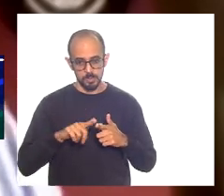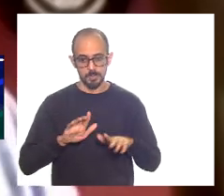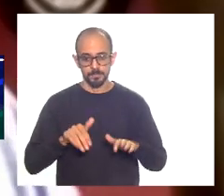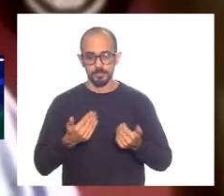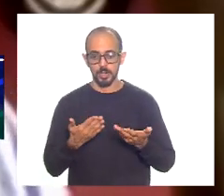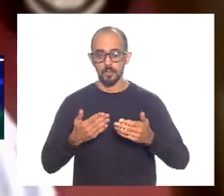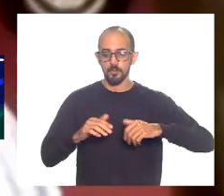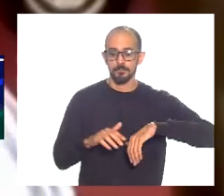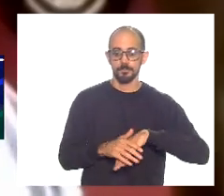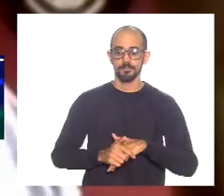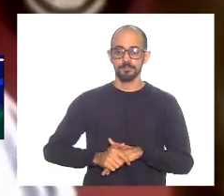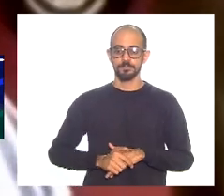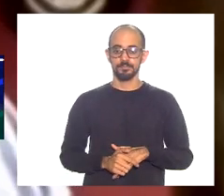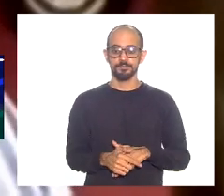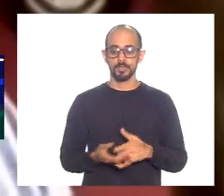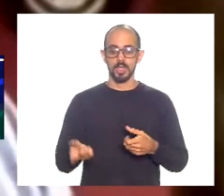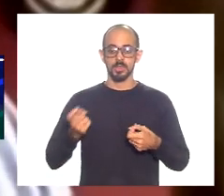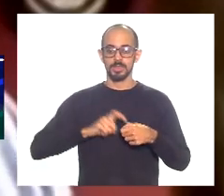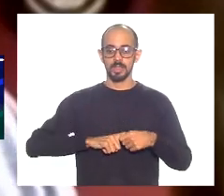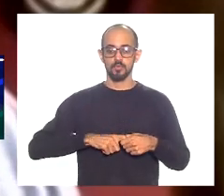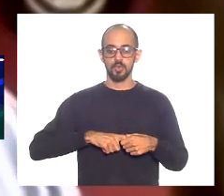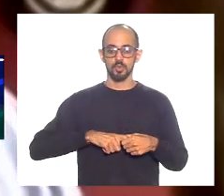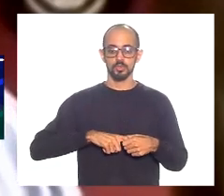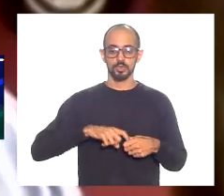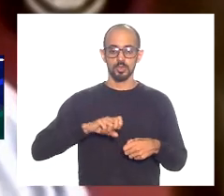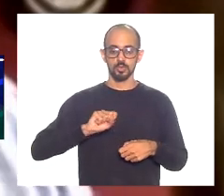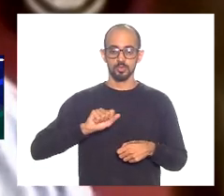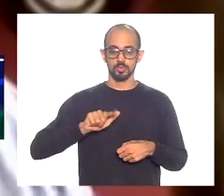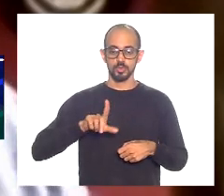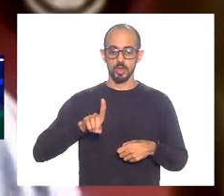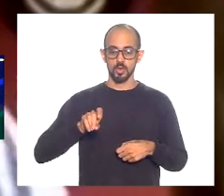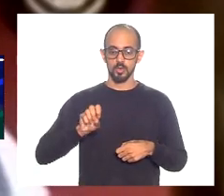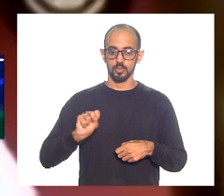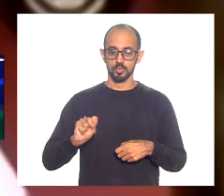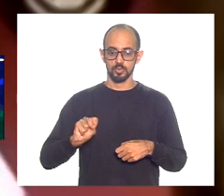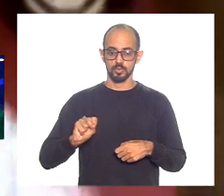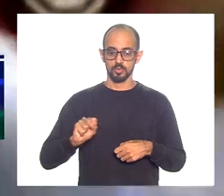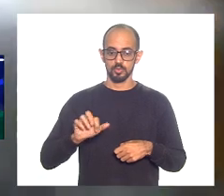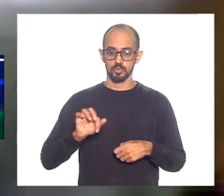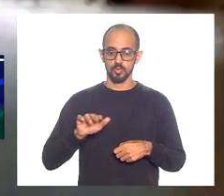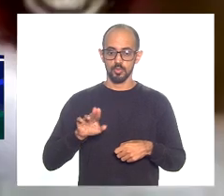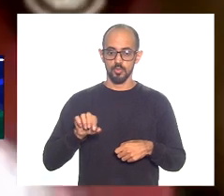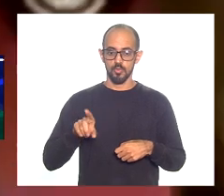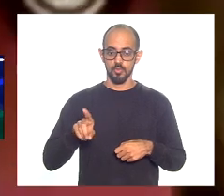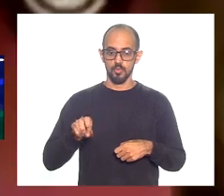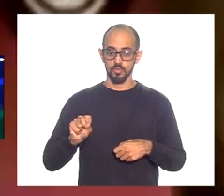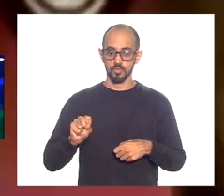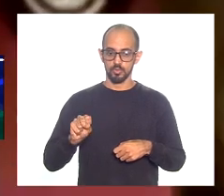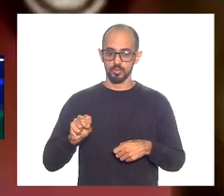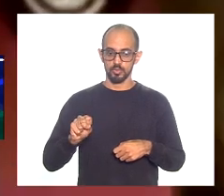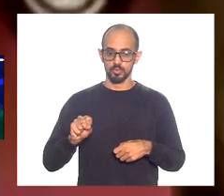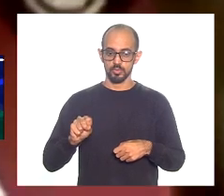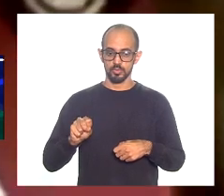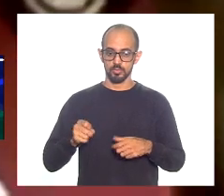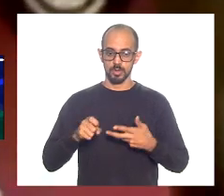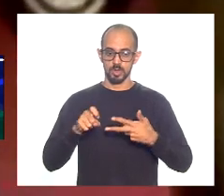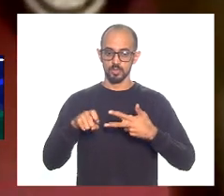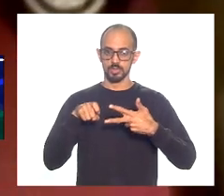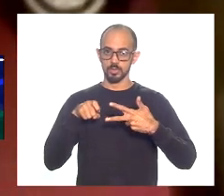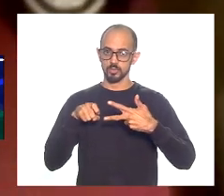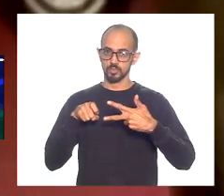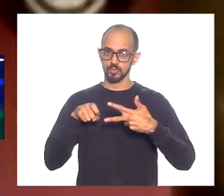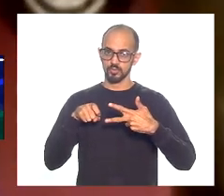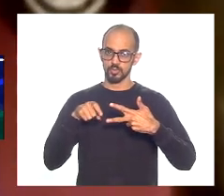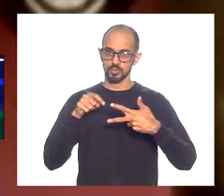né, devolução dos saldos dos fundos para o executivo, aí é